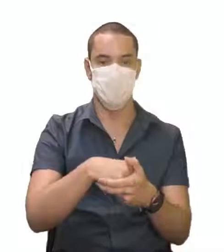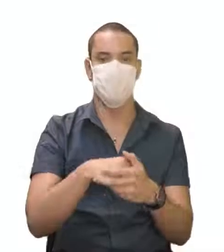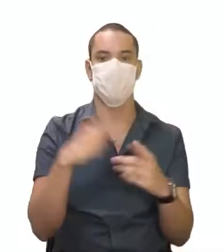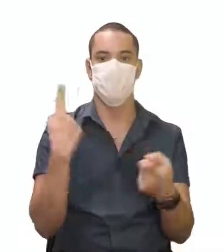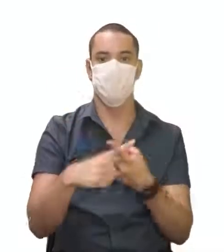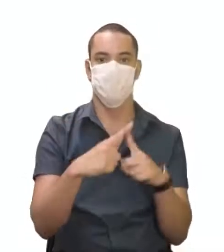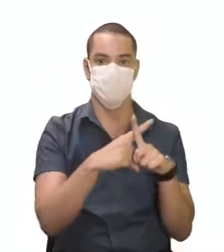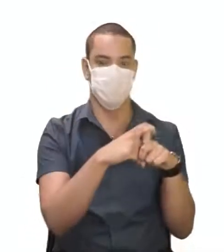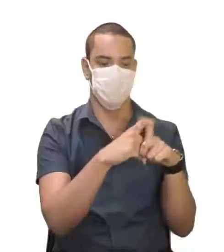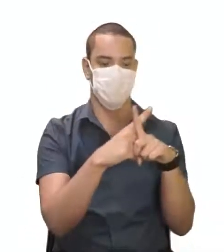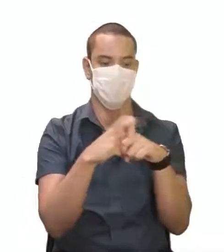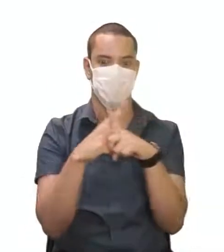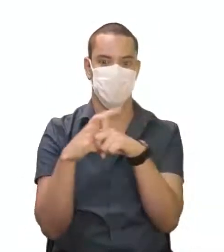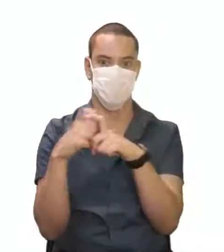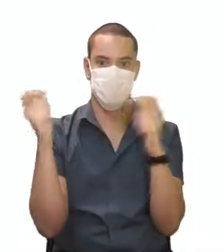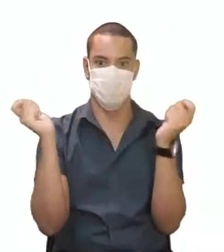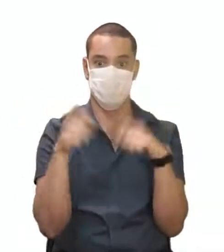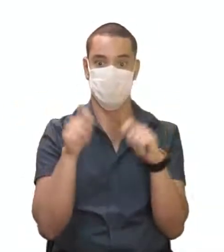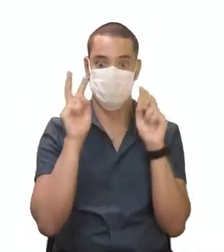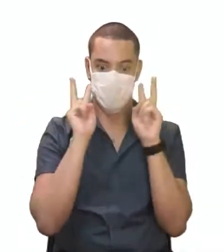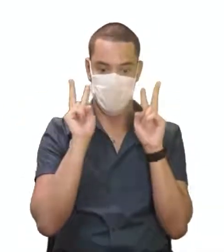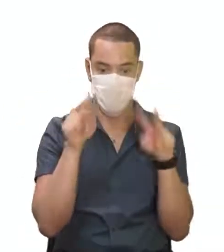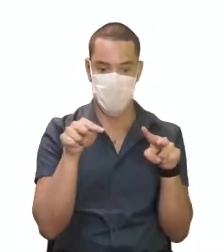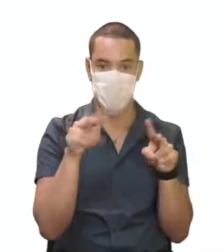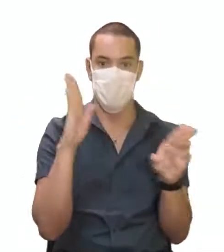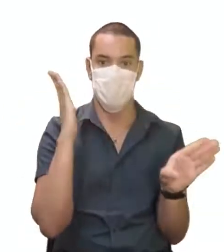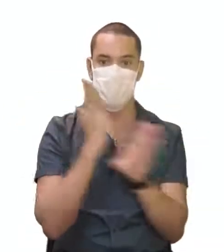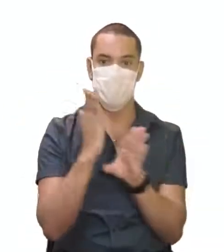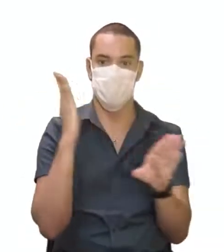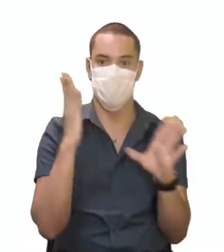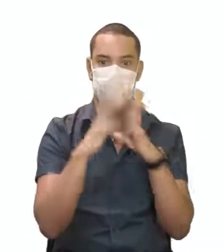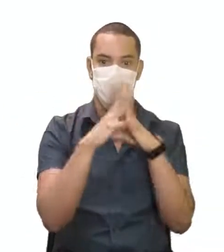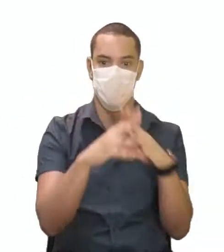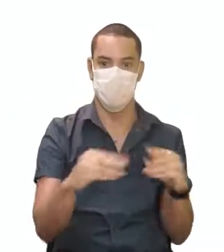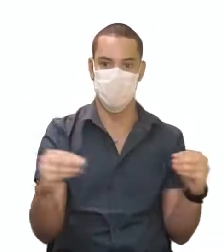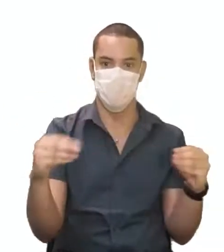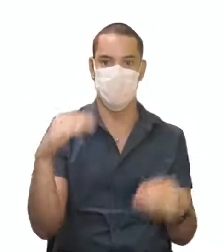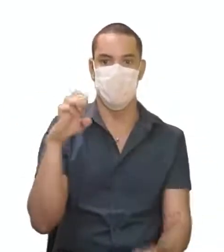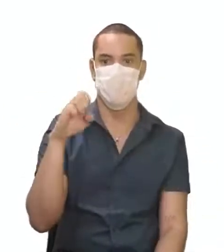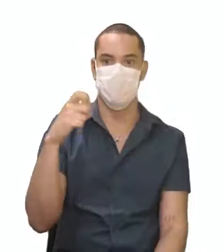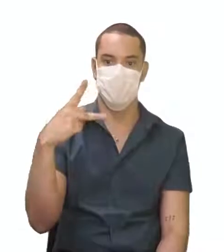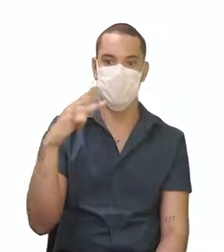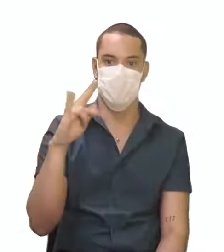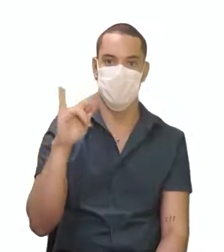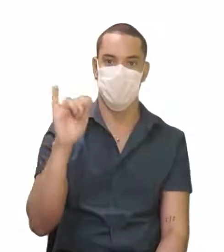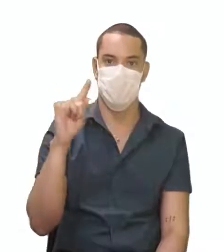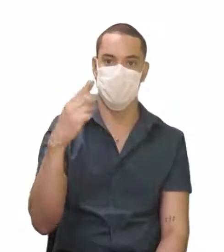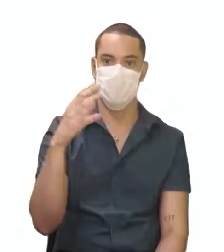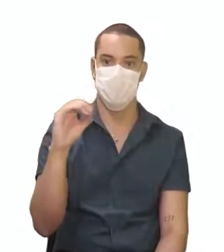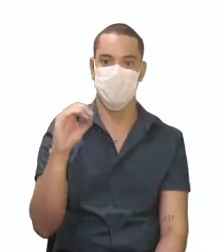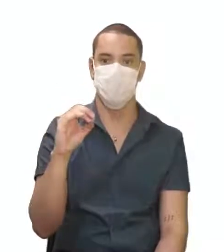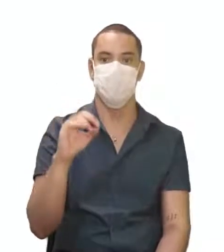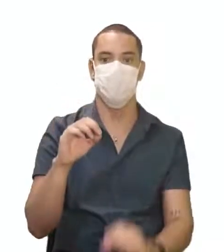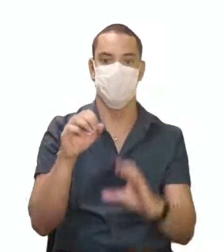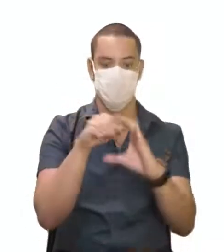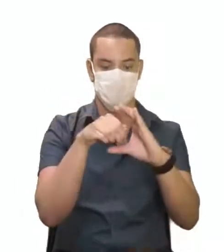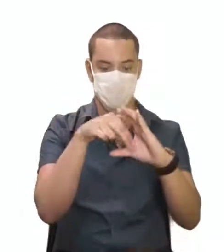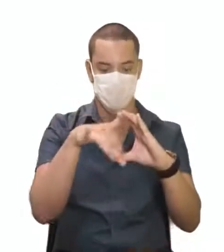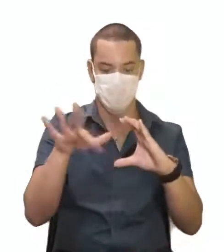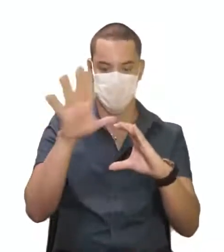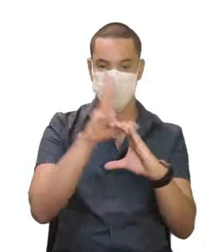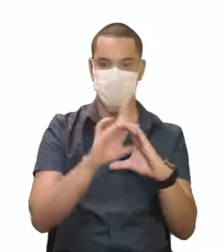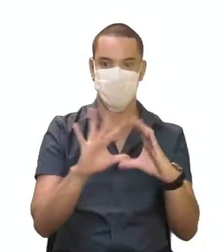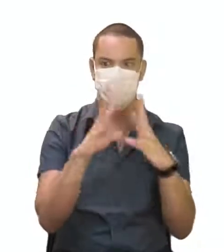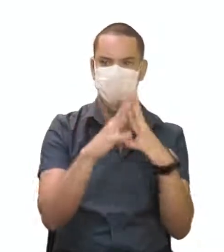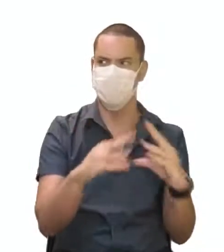cromossomos começam a ficar visíveis devido à espirilação. O nucleolo começa a